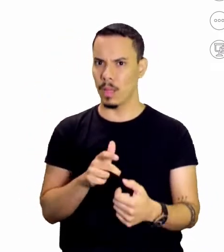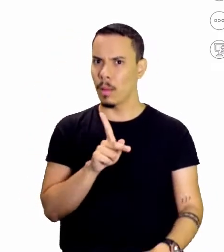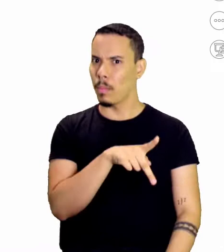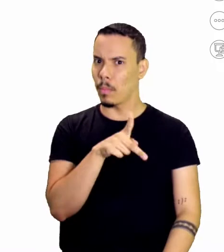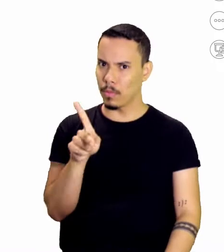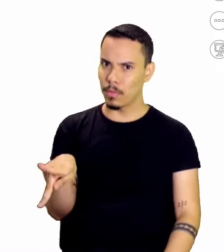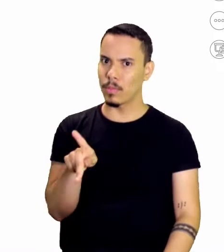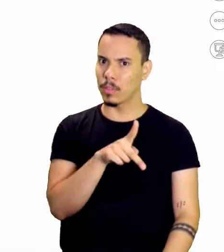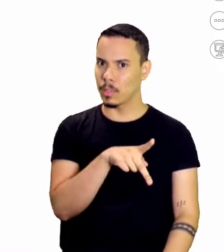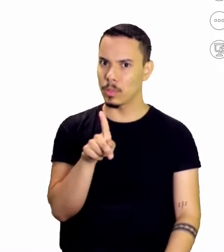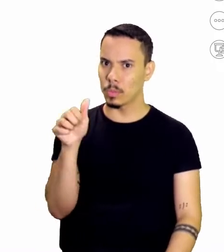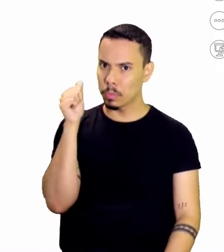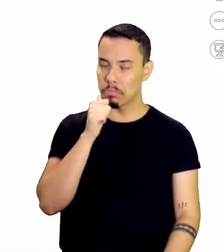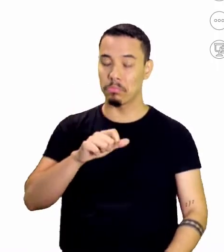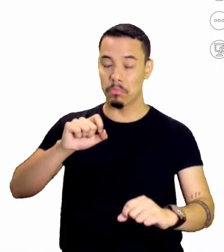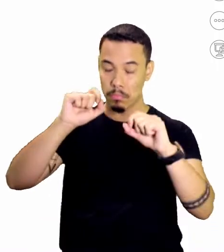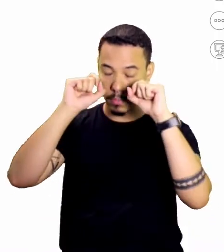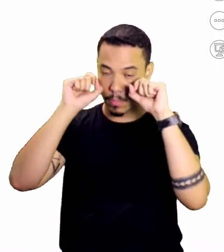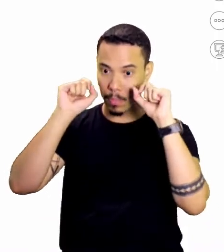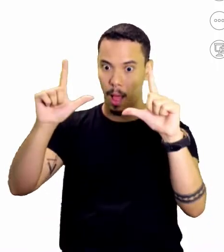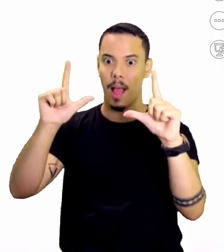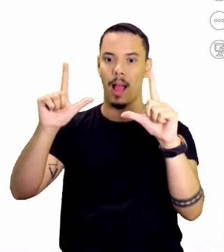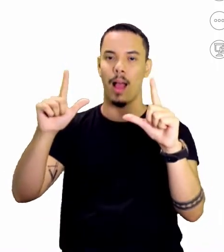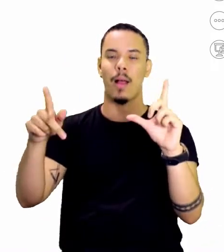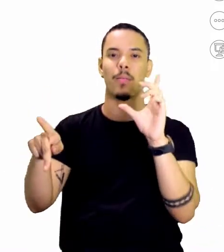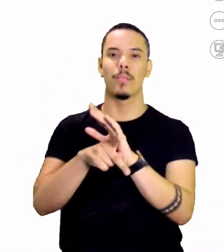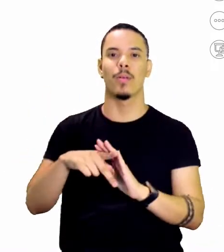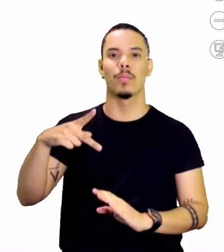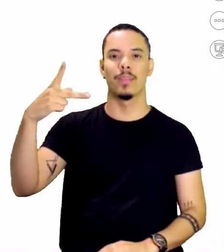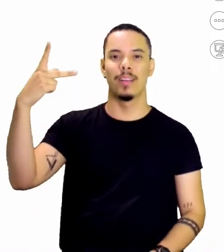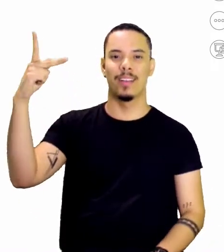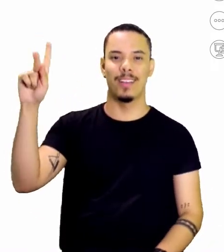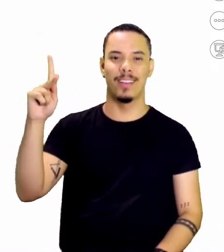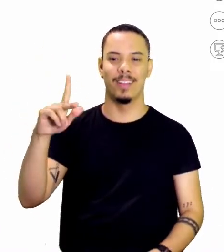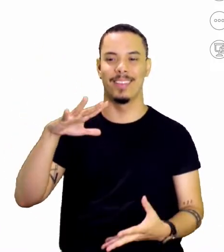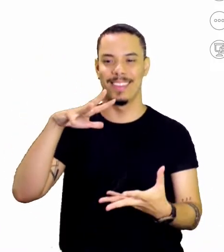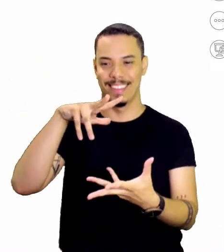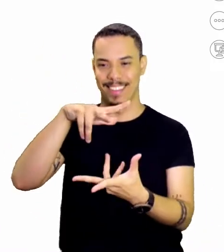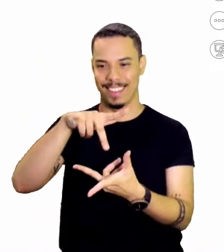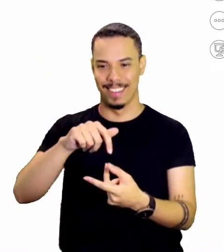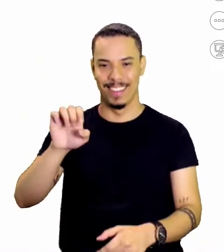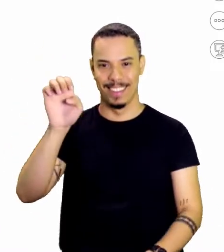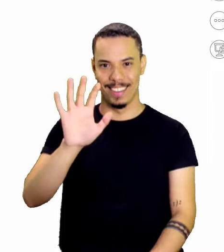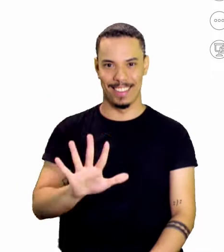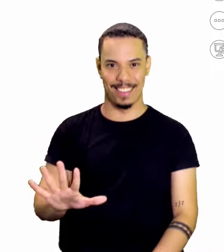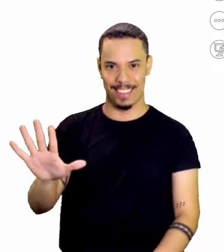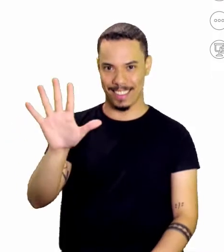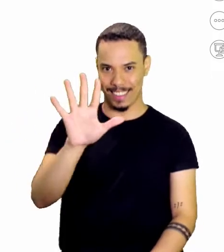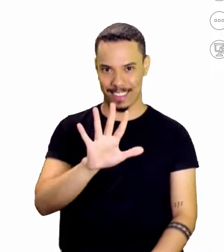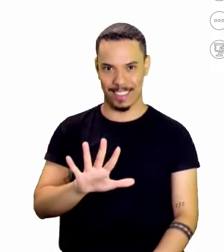obrigado aí na sua casa aí nos